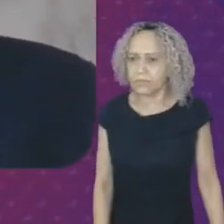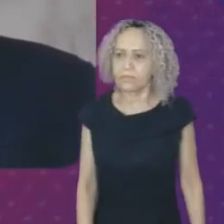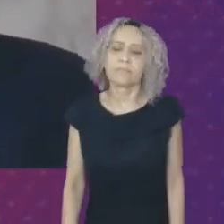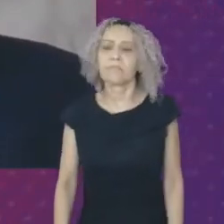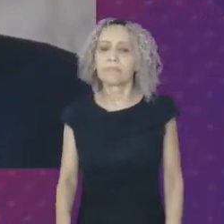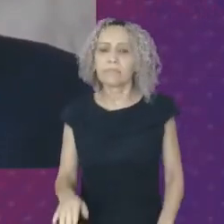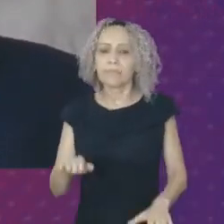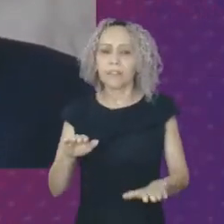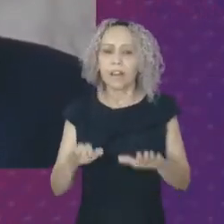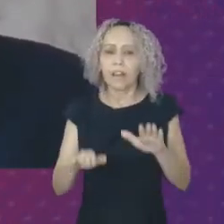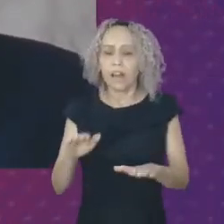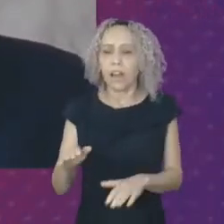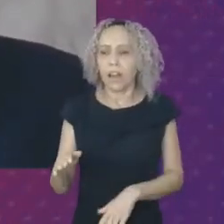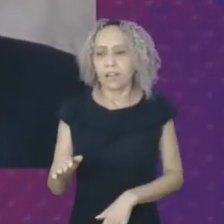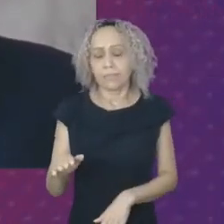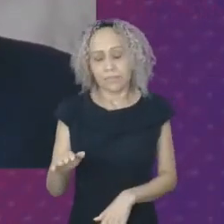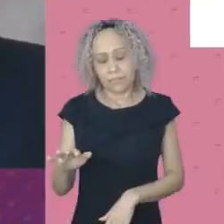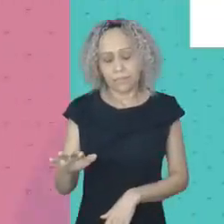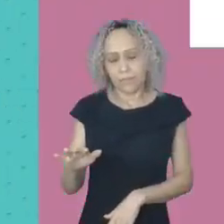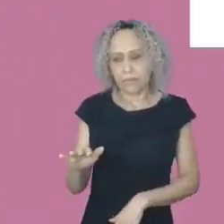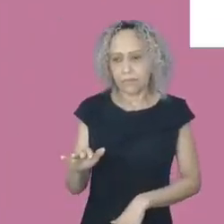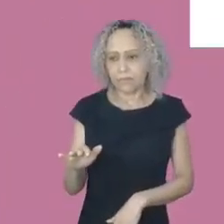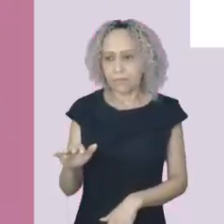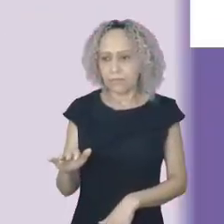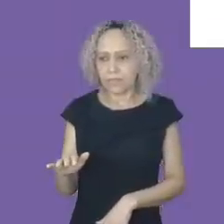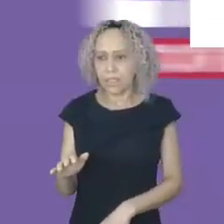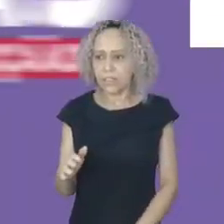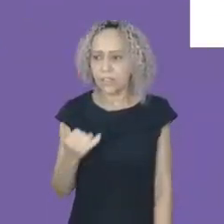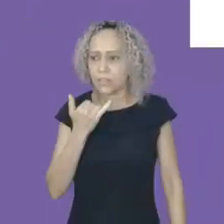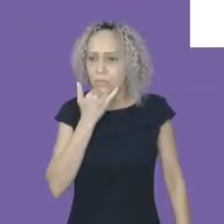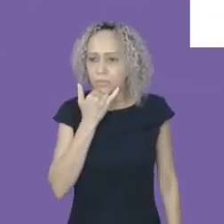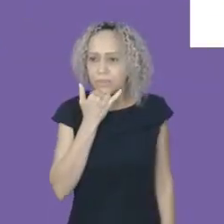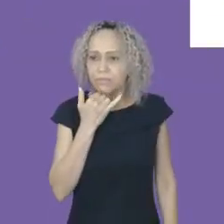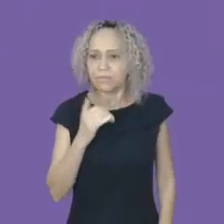As vidas das mulheres importam.